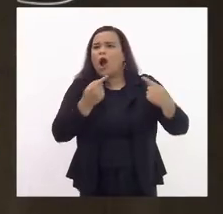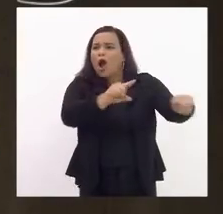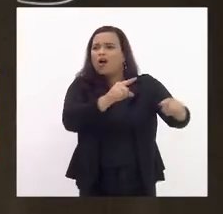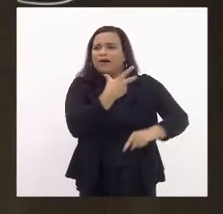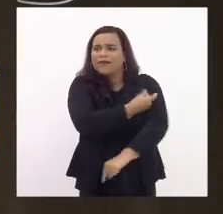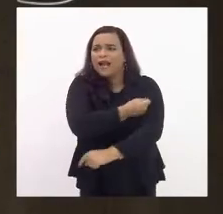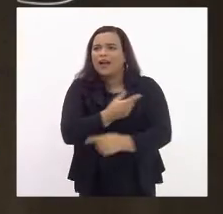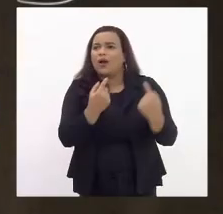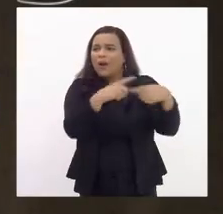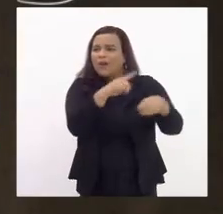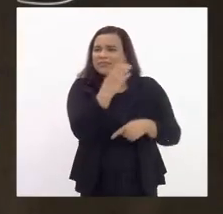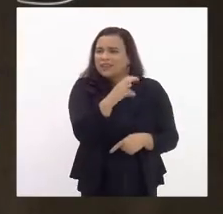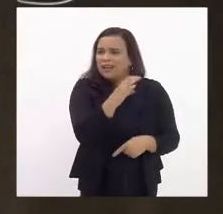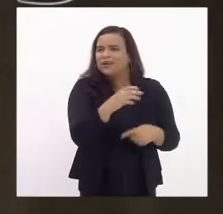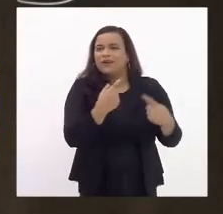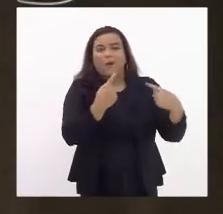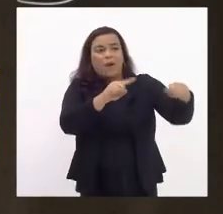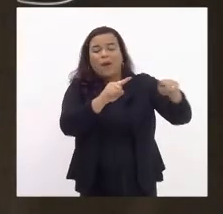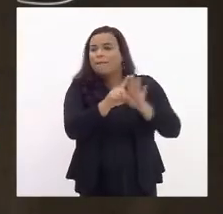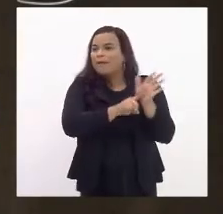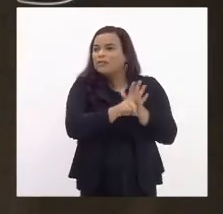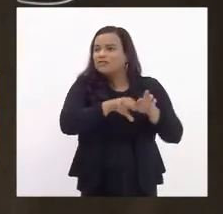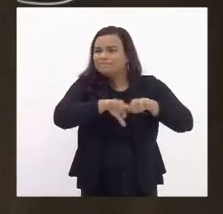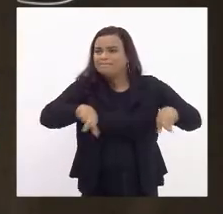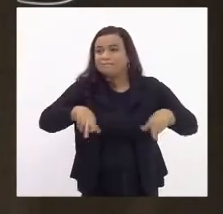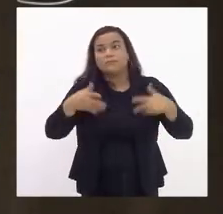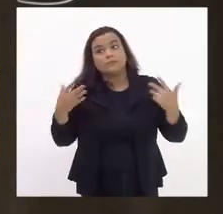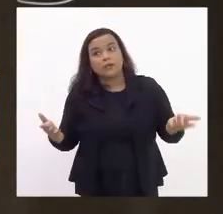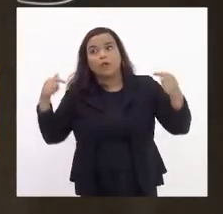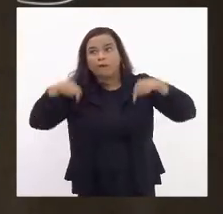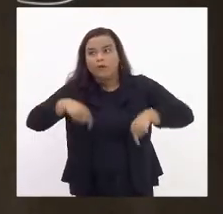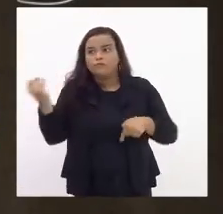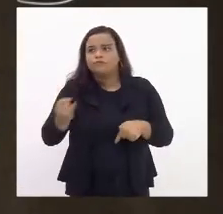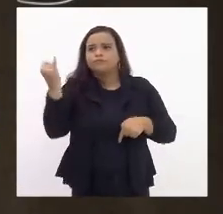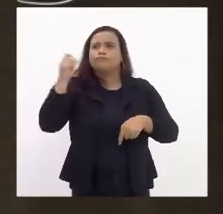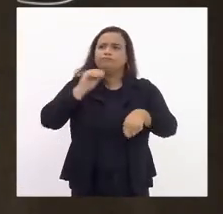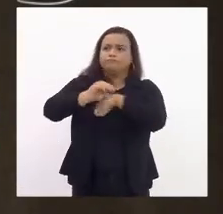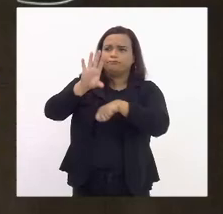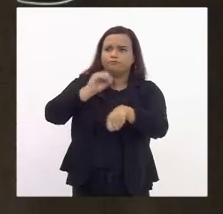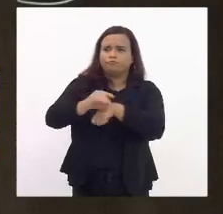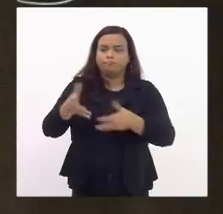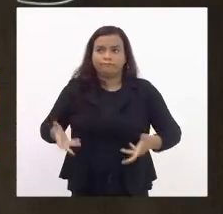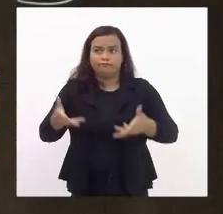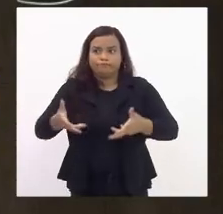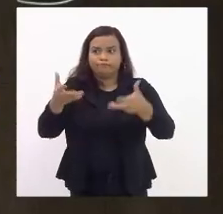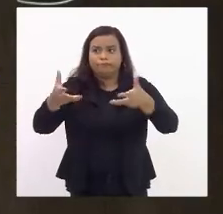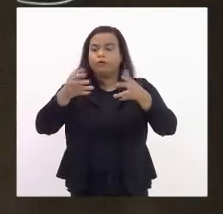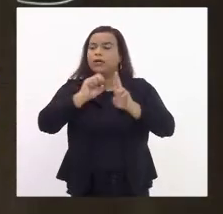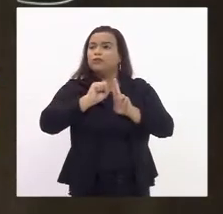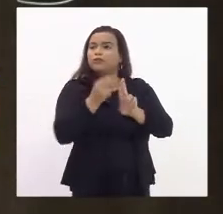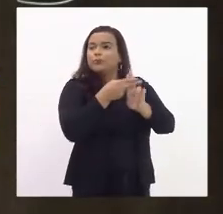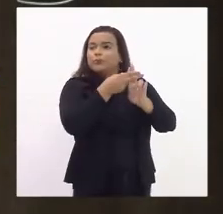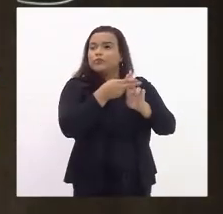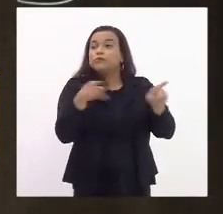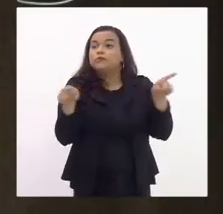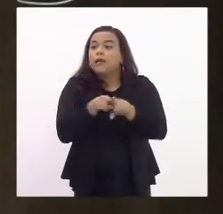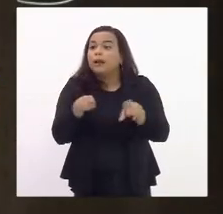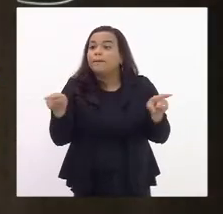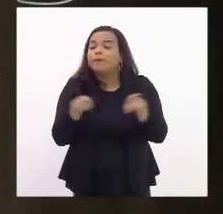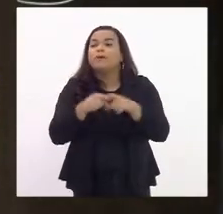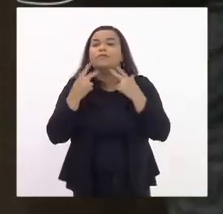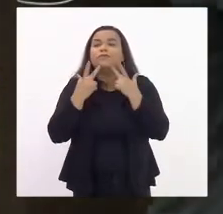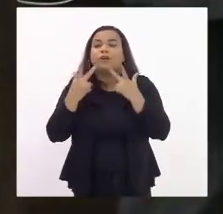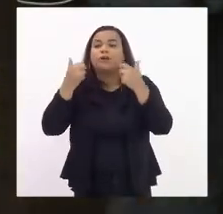anti-pesquisa. Então, é fundamental, no dia de hoje, exaltarmos o Sistema Único de Saúde, mas também